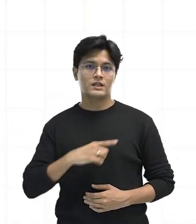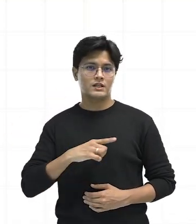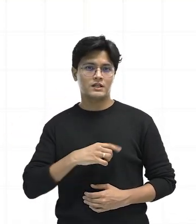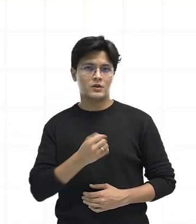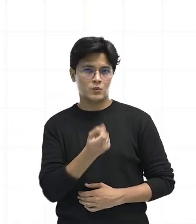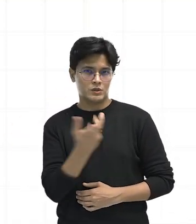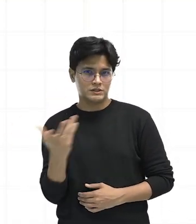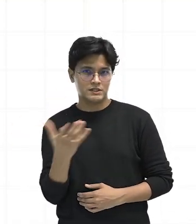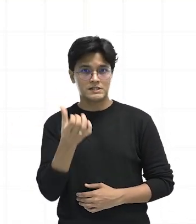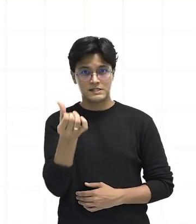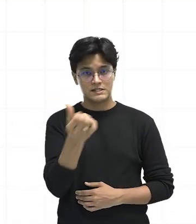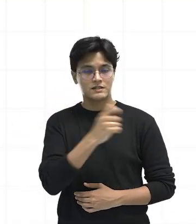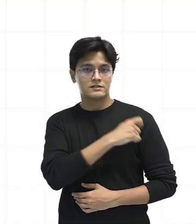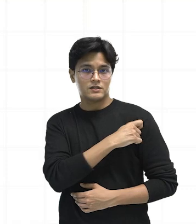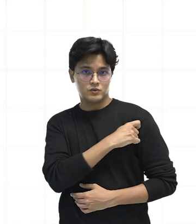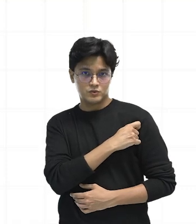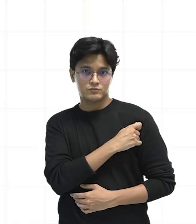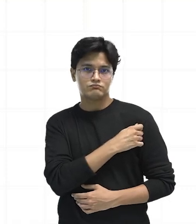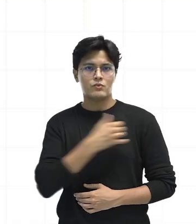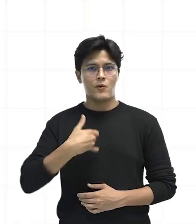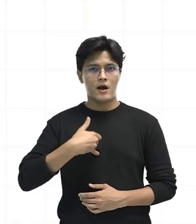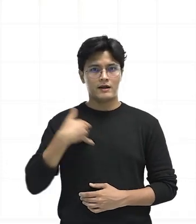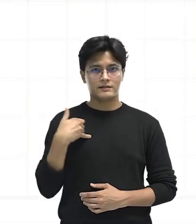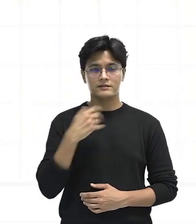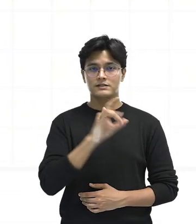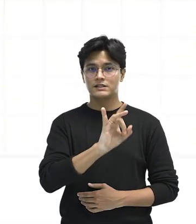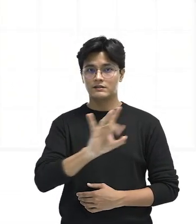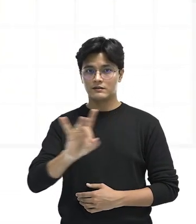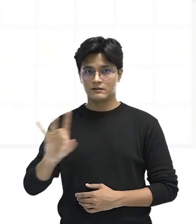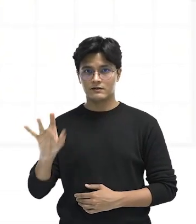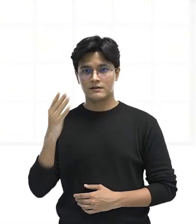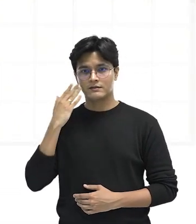alunos são... Então, aí estão as idades, né?